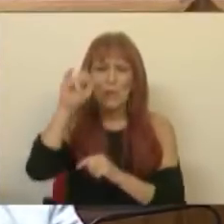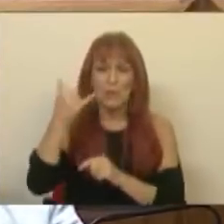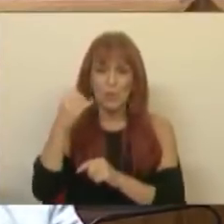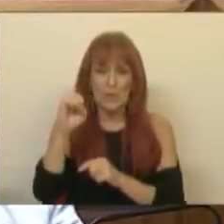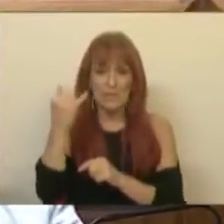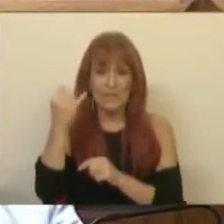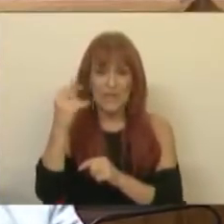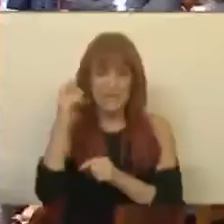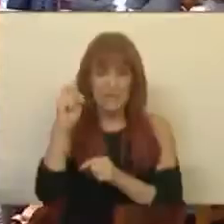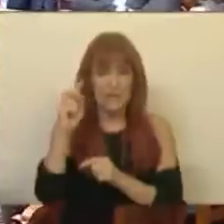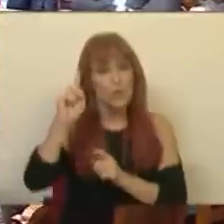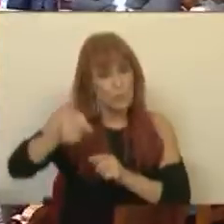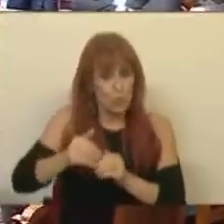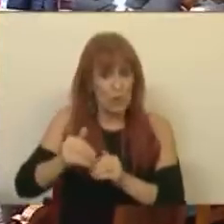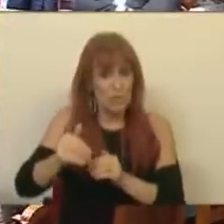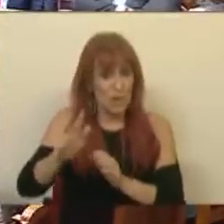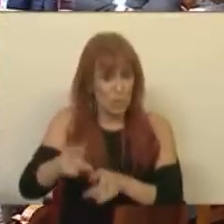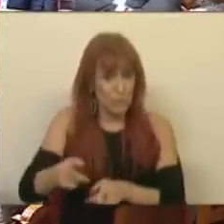começou